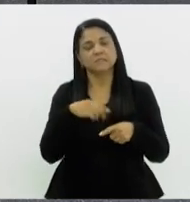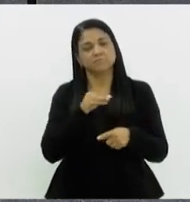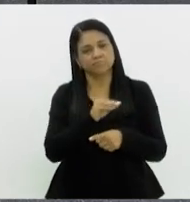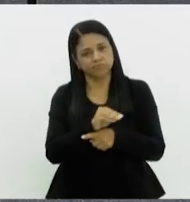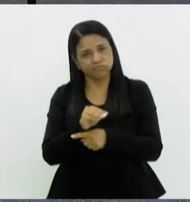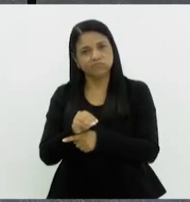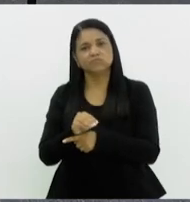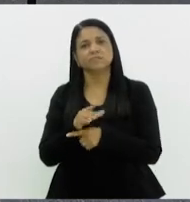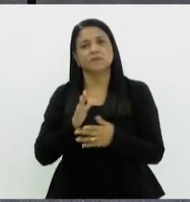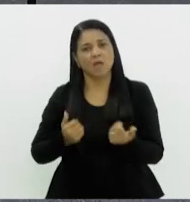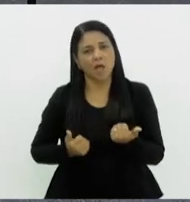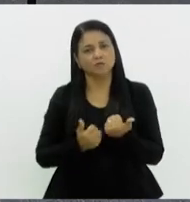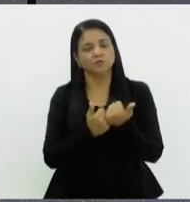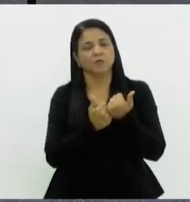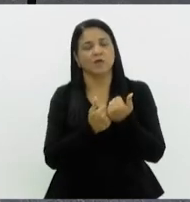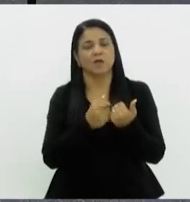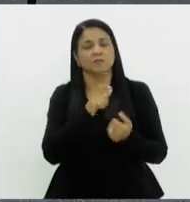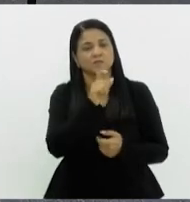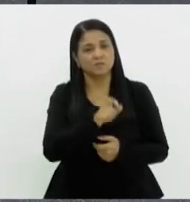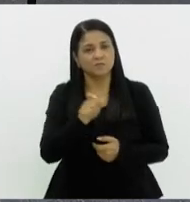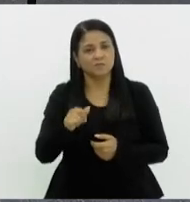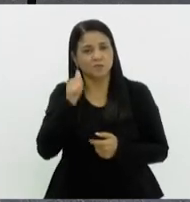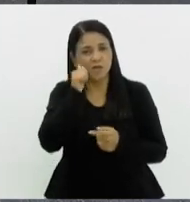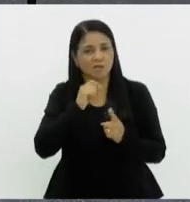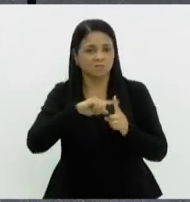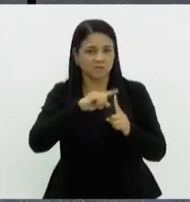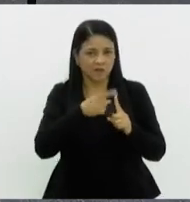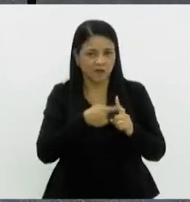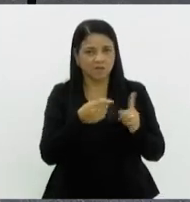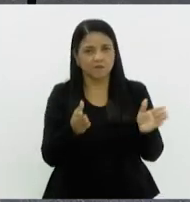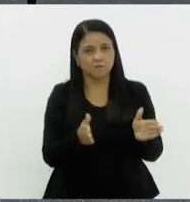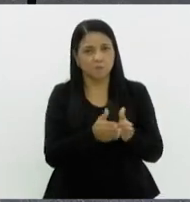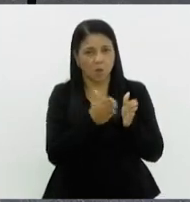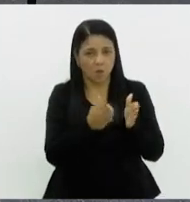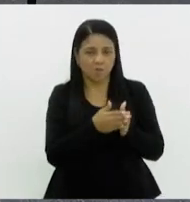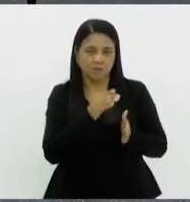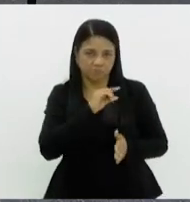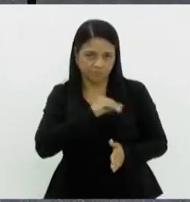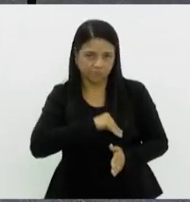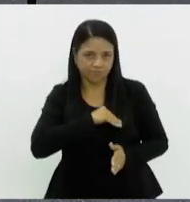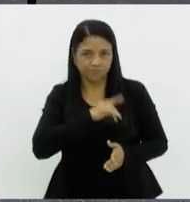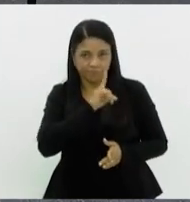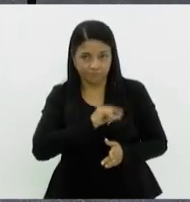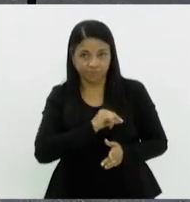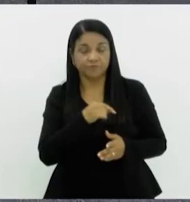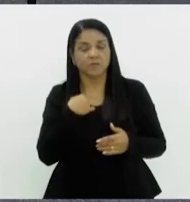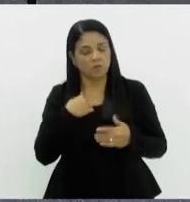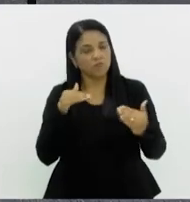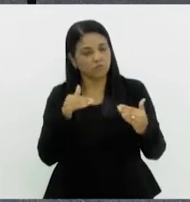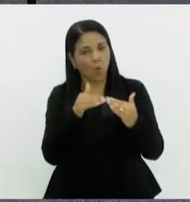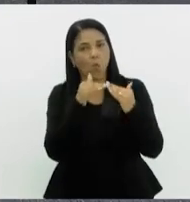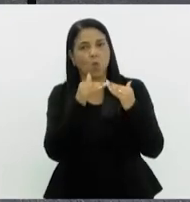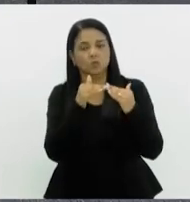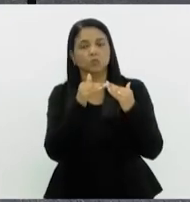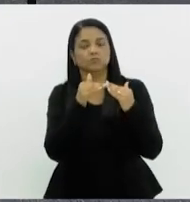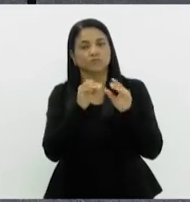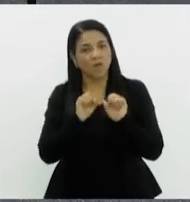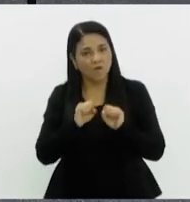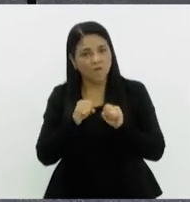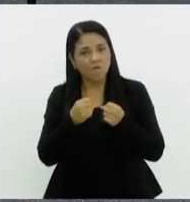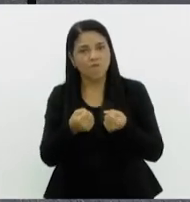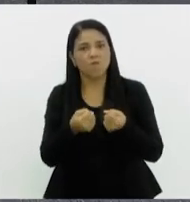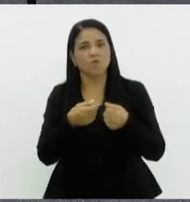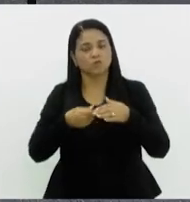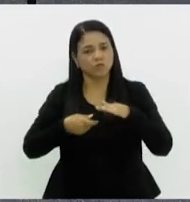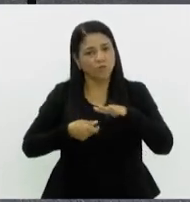renda em situação de gravidez, por todas as razões que Vossa Excelência apontou. Então, eu sou completamente favorável e reforço que há